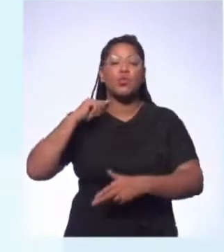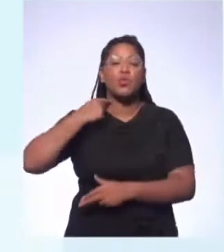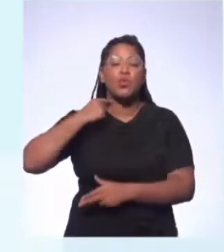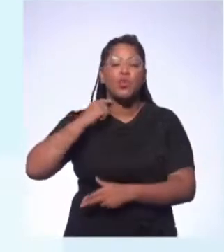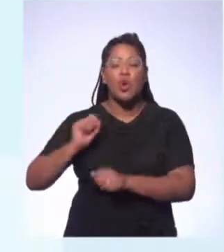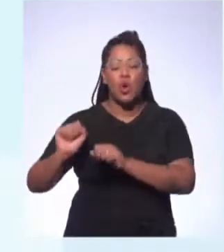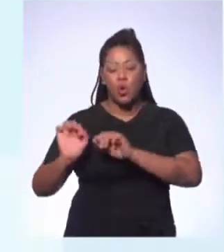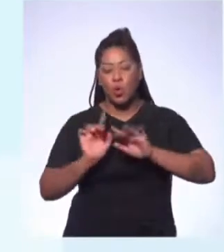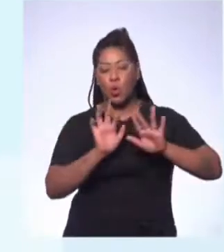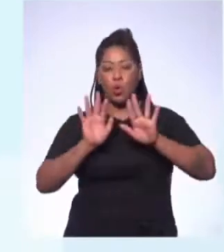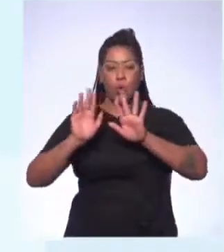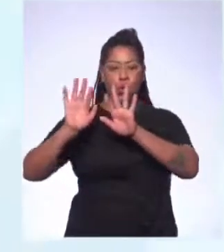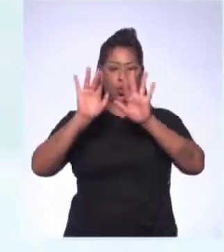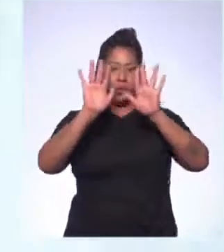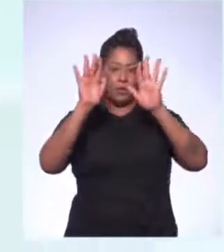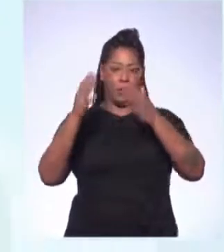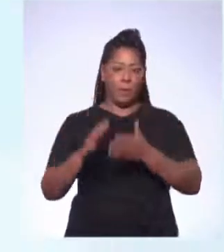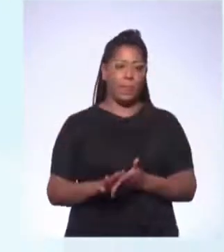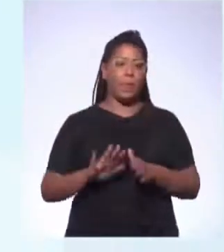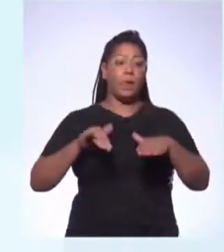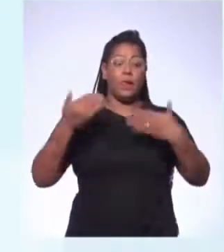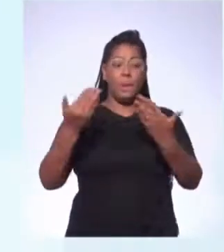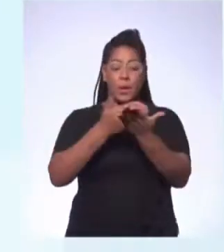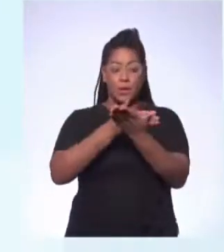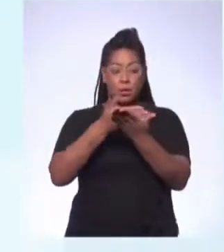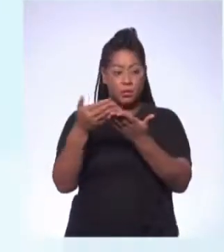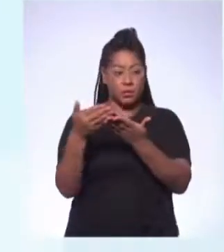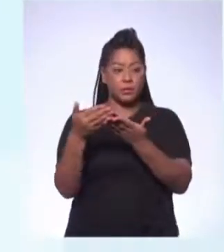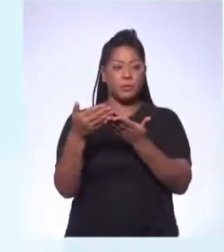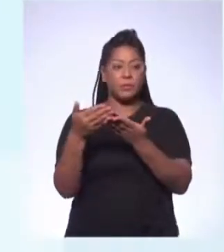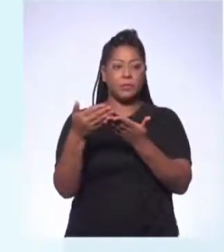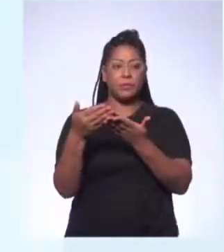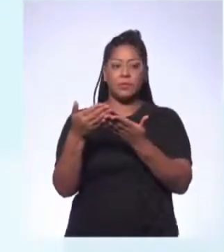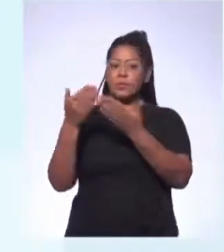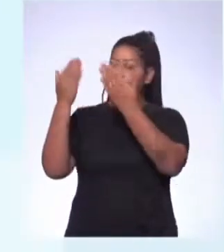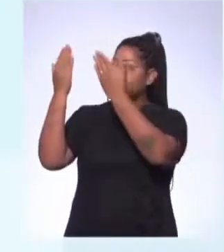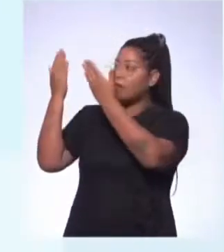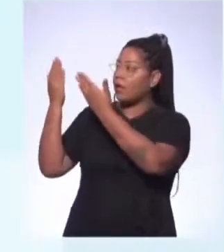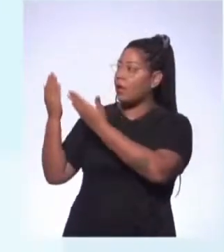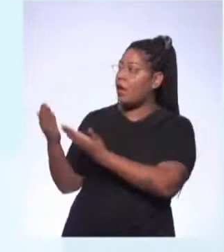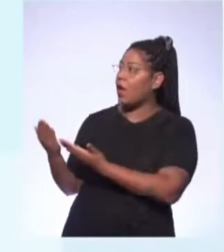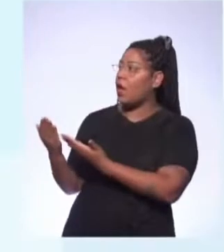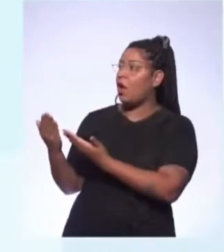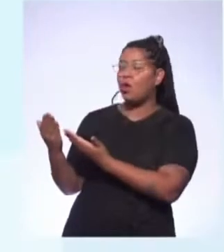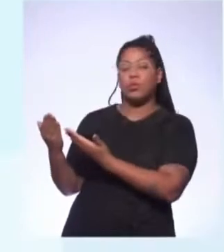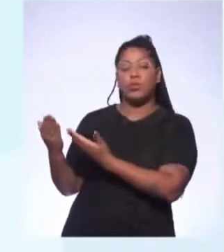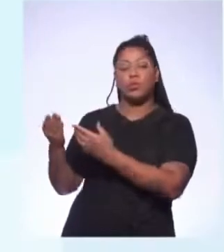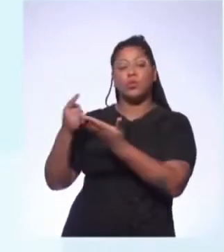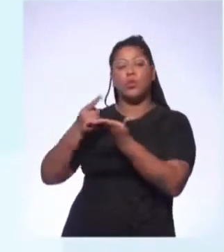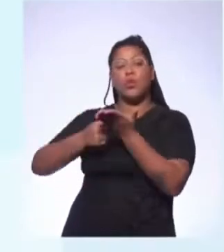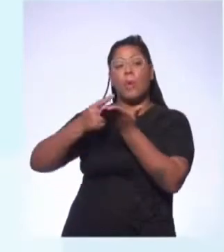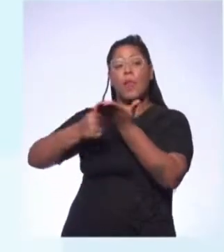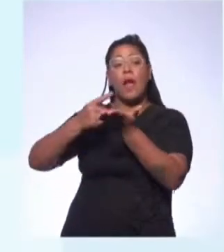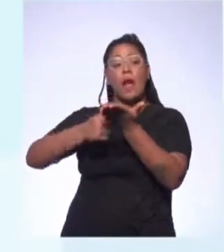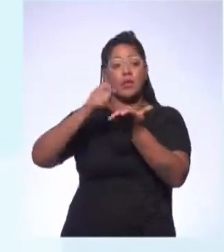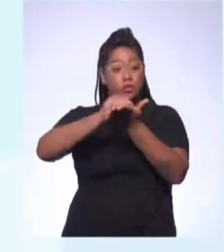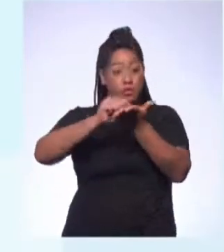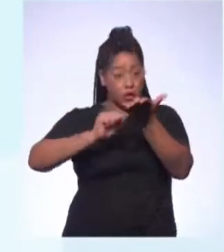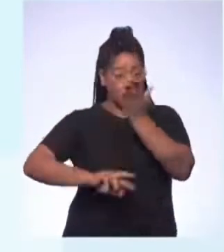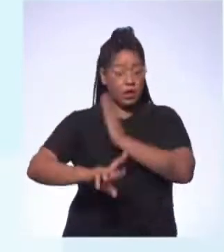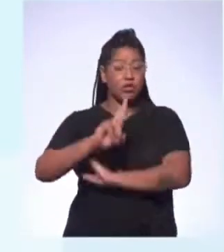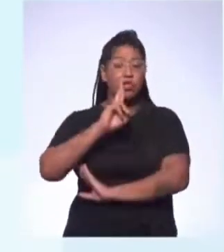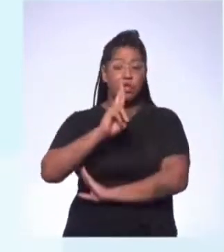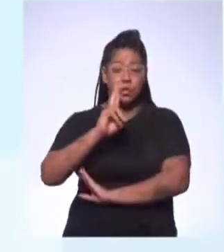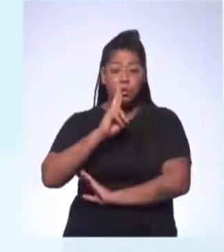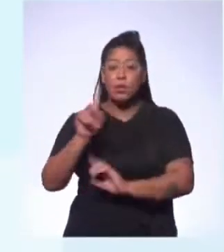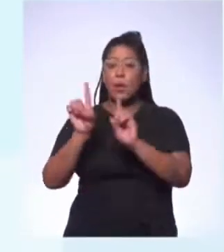sólidos, ok? Então, para começar a nossa aula, temos aí alguns combinados, Realize as atividades propostas,